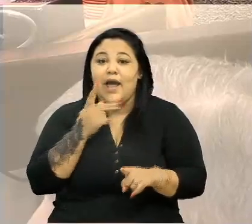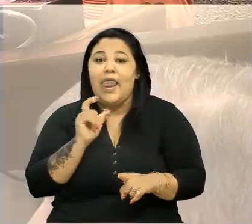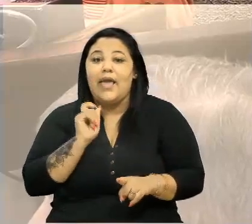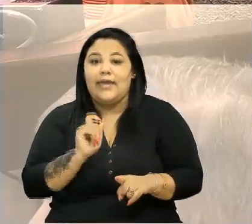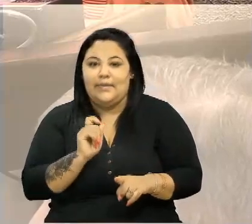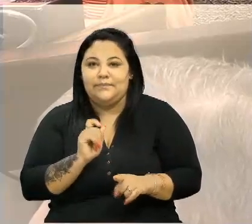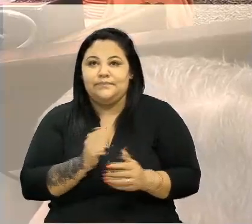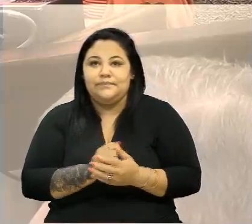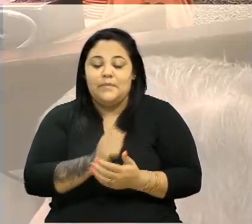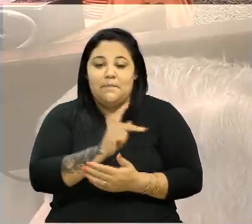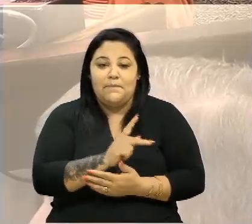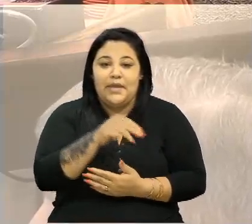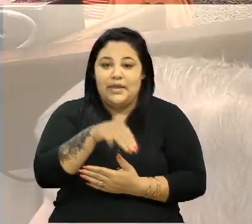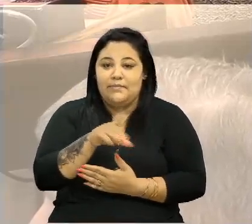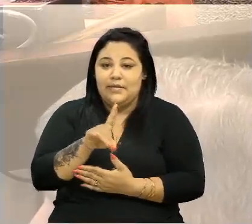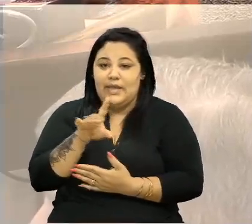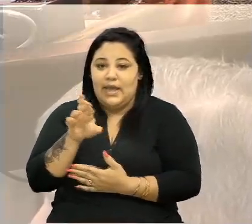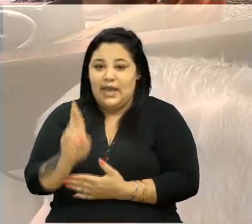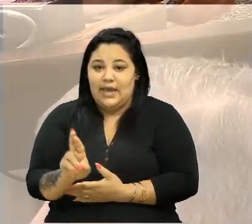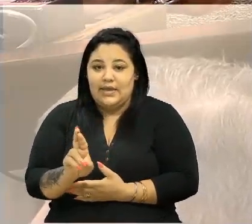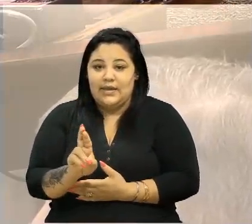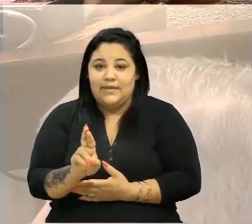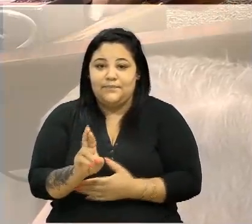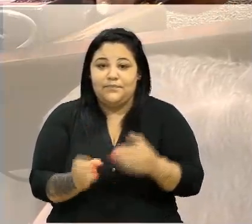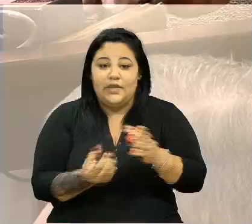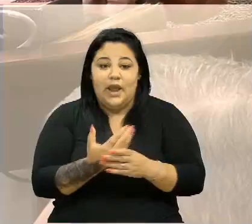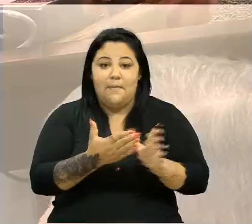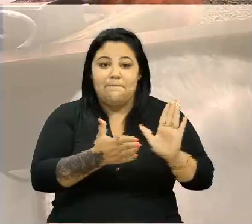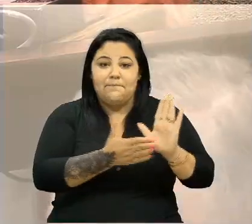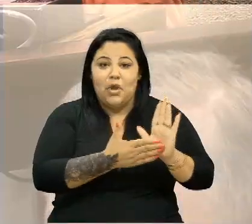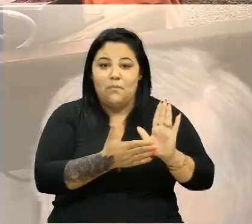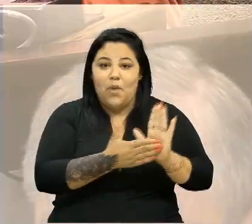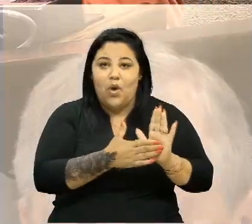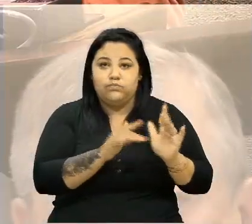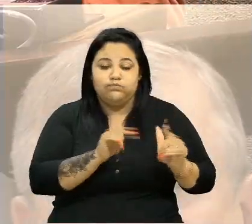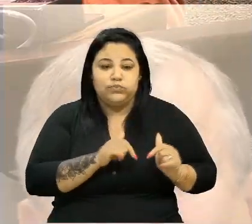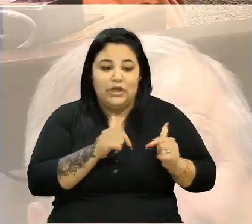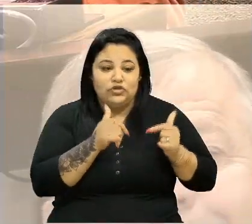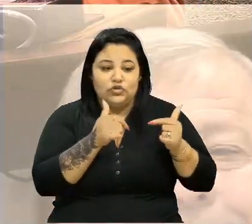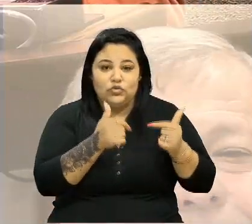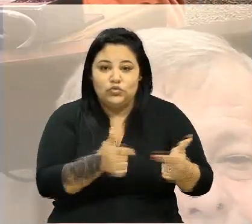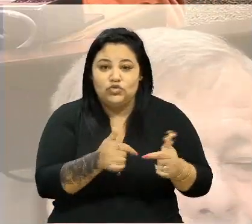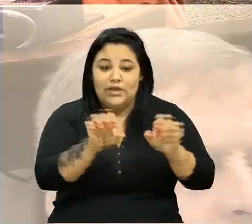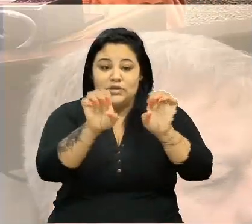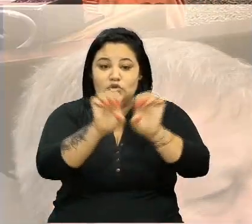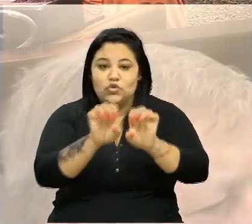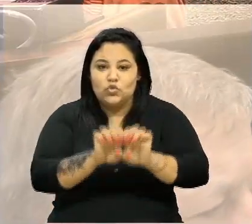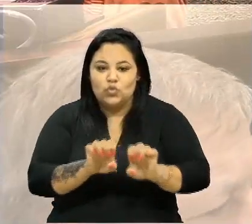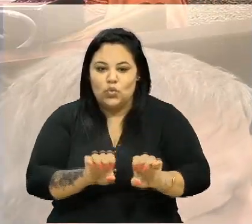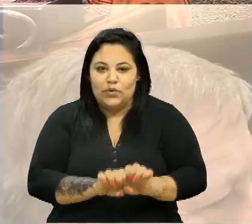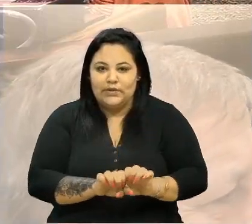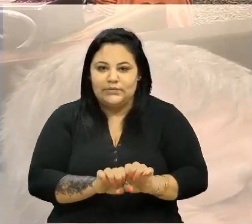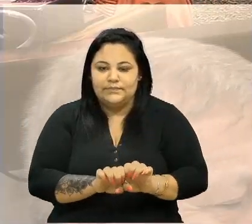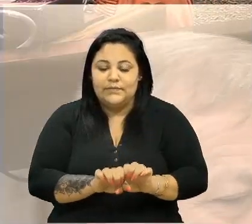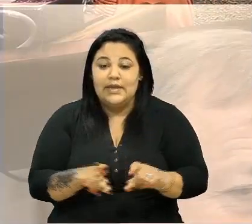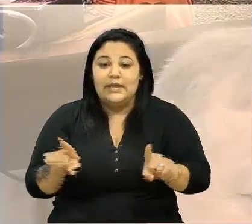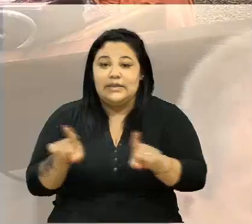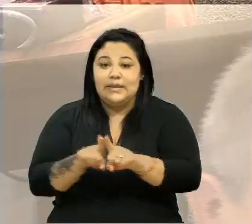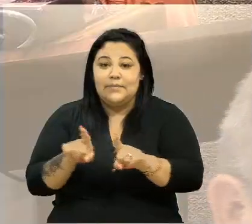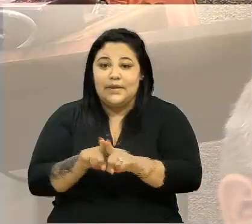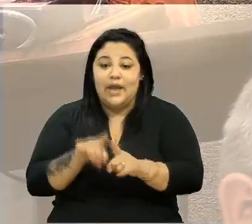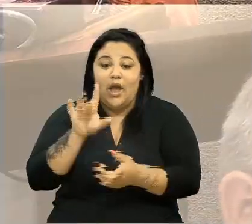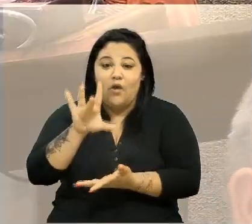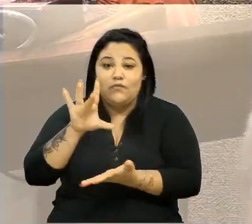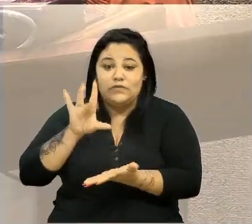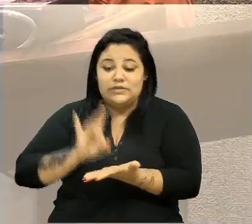o PMDR propõe diretrizes e ações estruturantes e que sua implementação